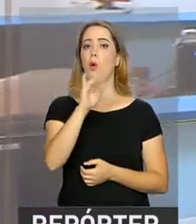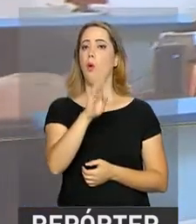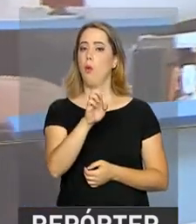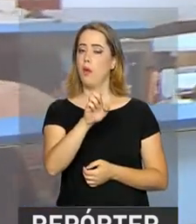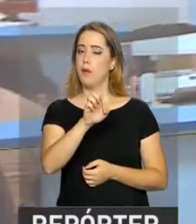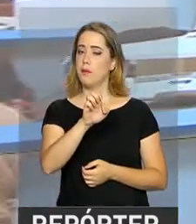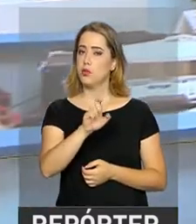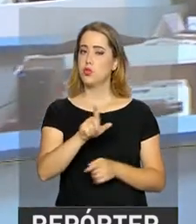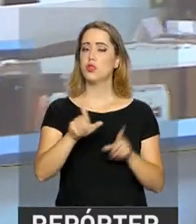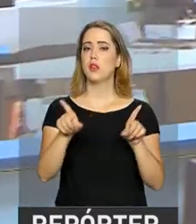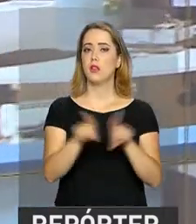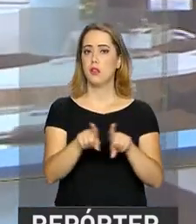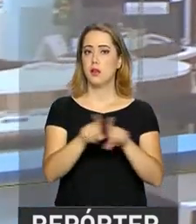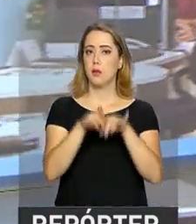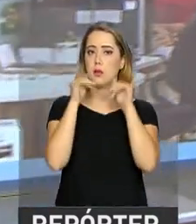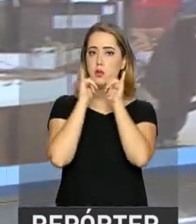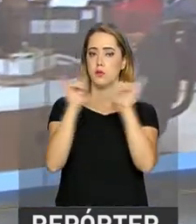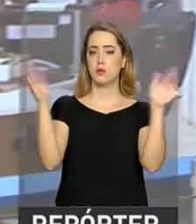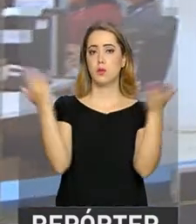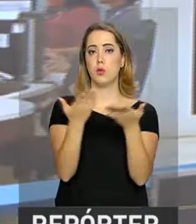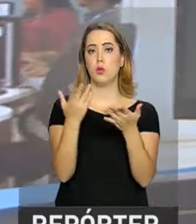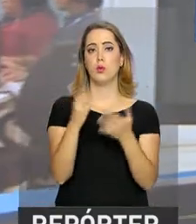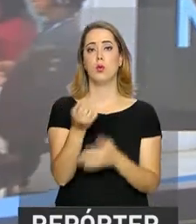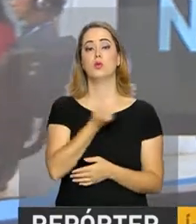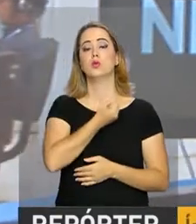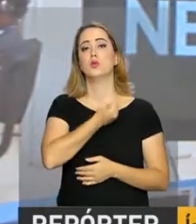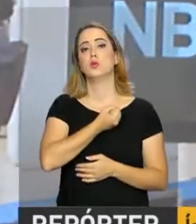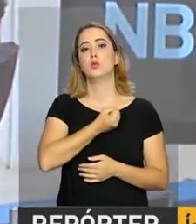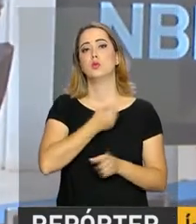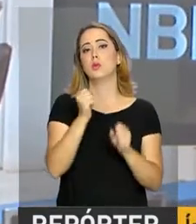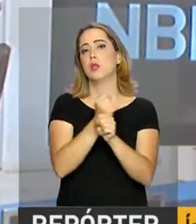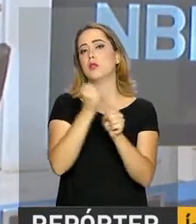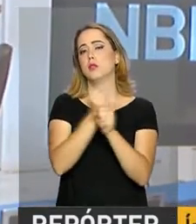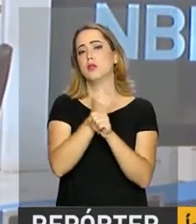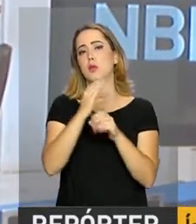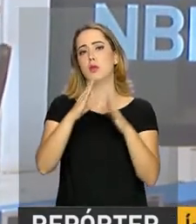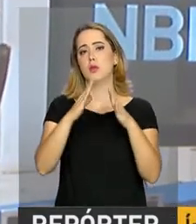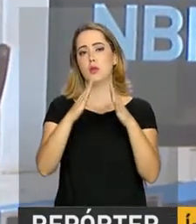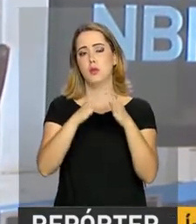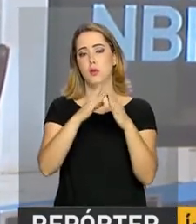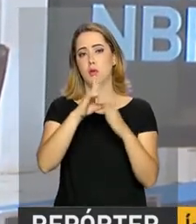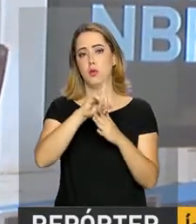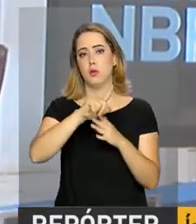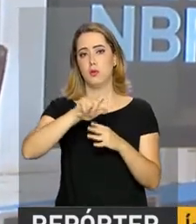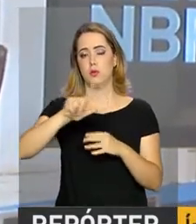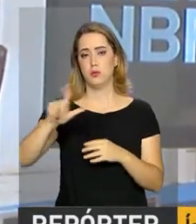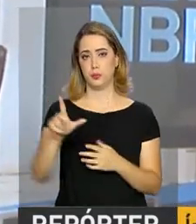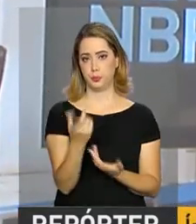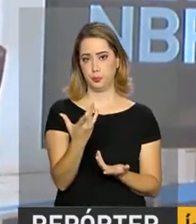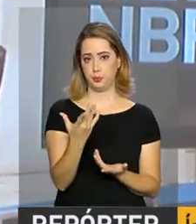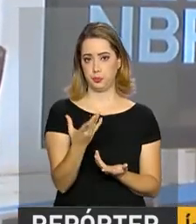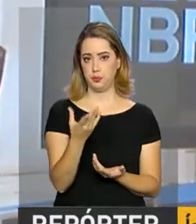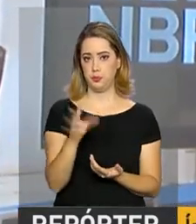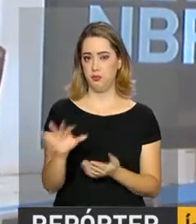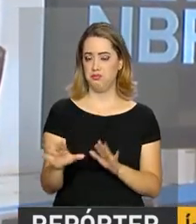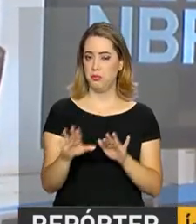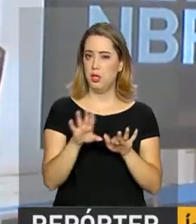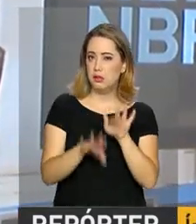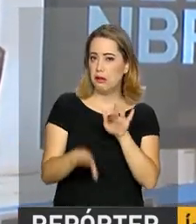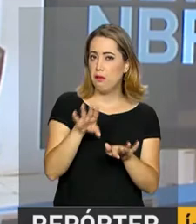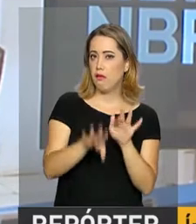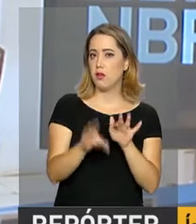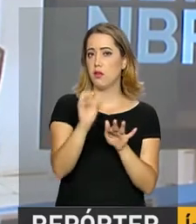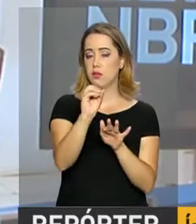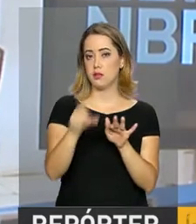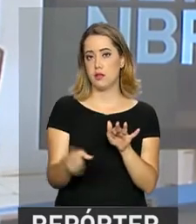divulgou hoje o índice nacional da construção civil em dezembro a taxa vai em dezembro a taxa variou 0,49